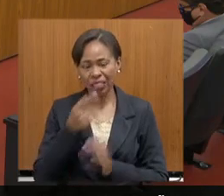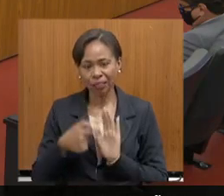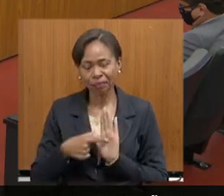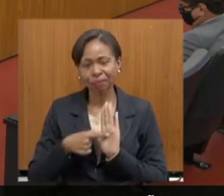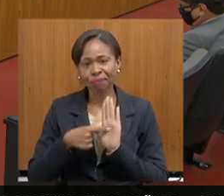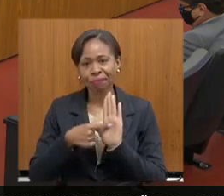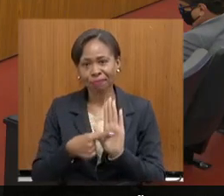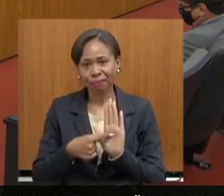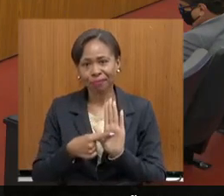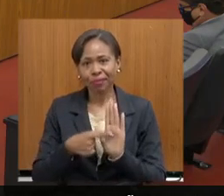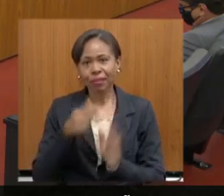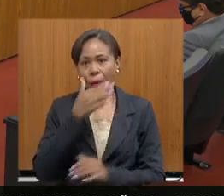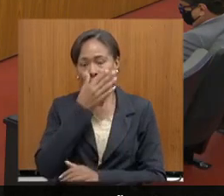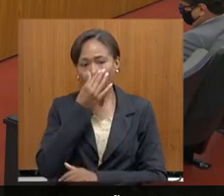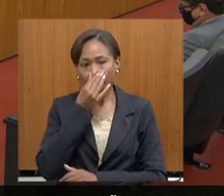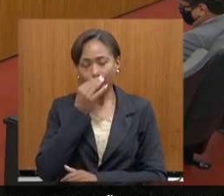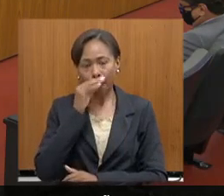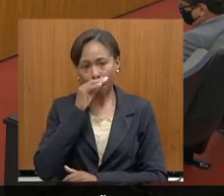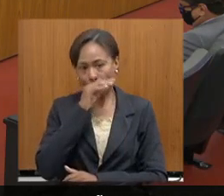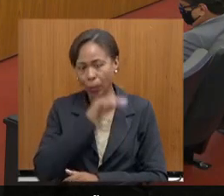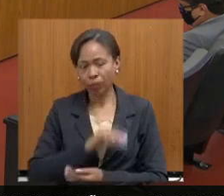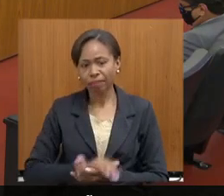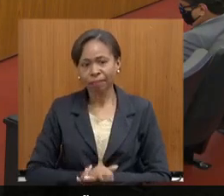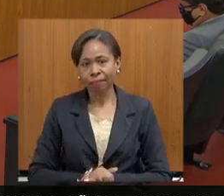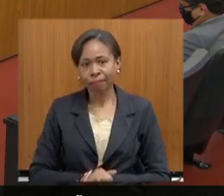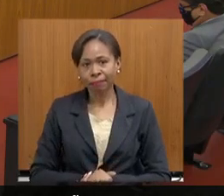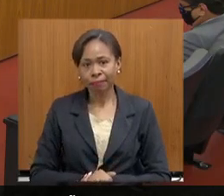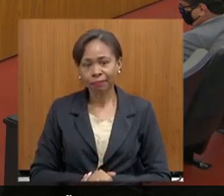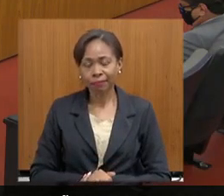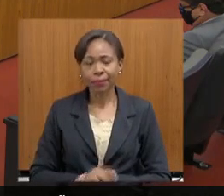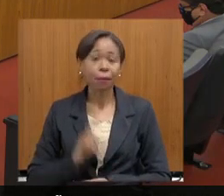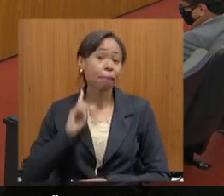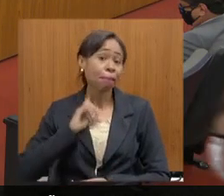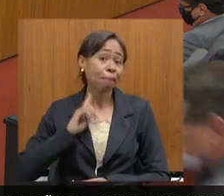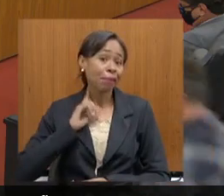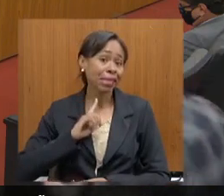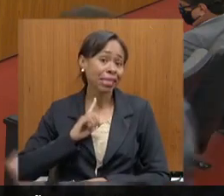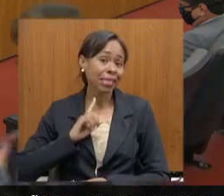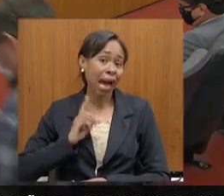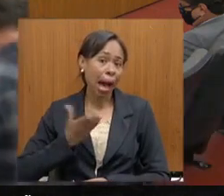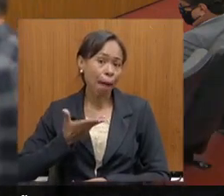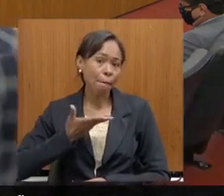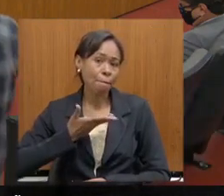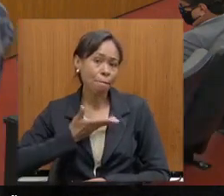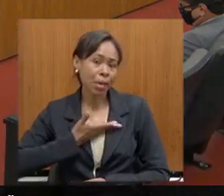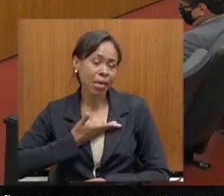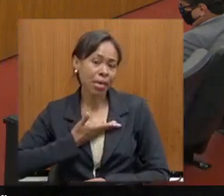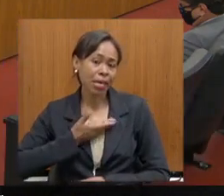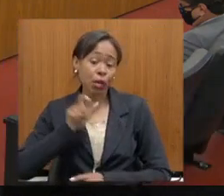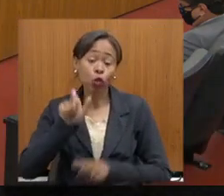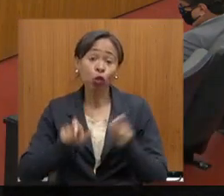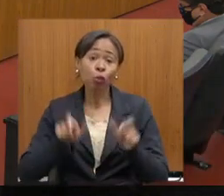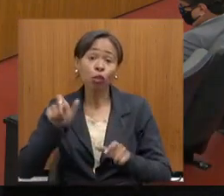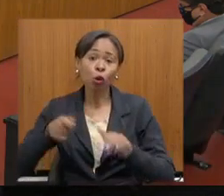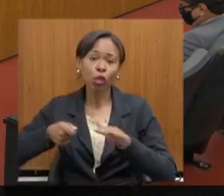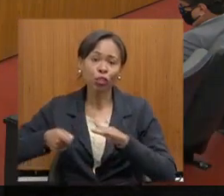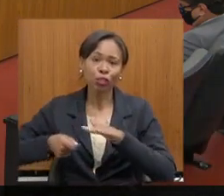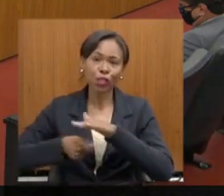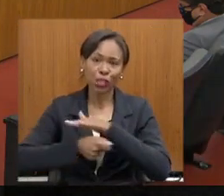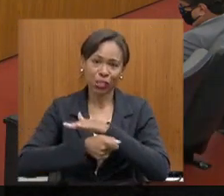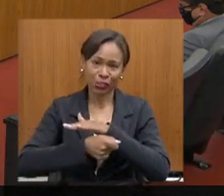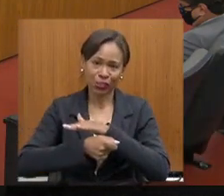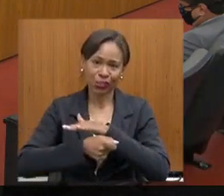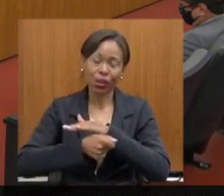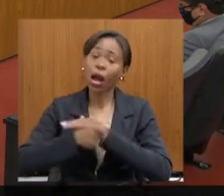favor vou começar com o Minas amiga do investidor que é um dos grandes resultados que nós